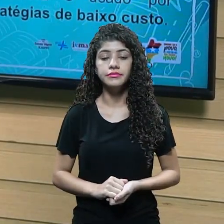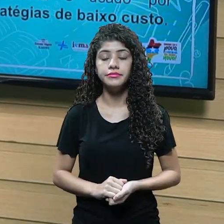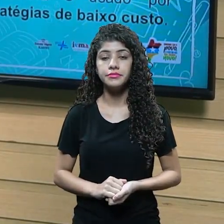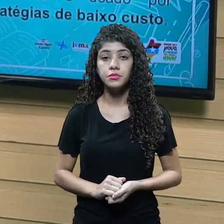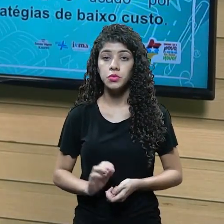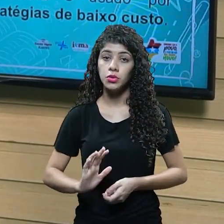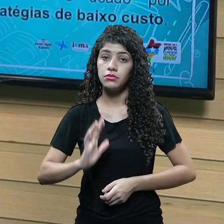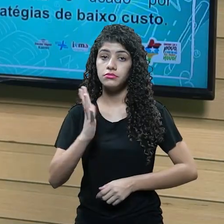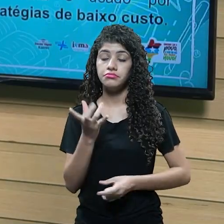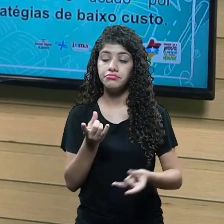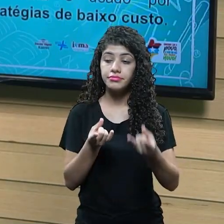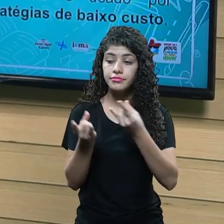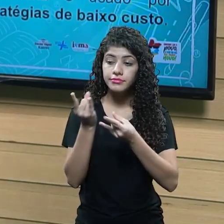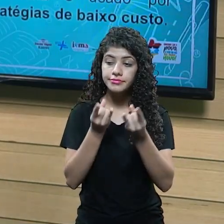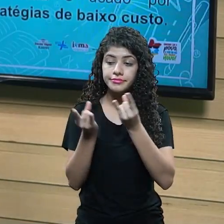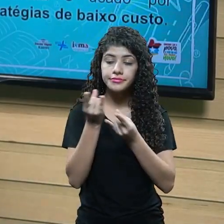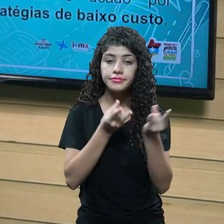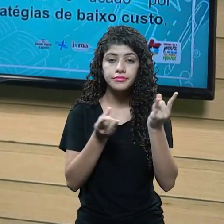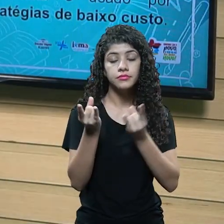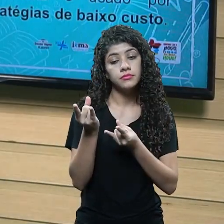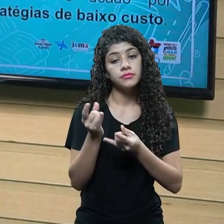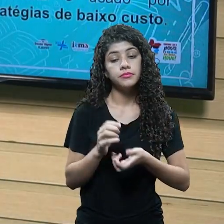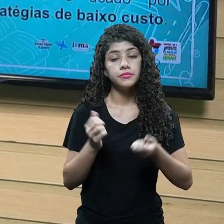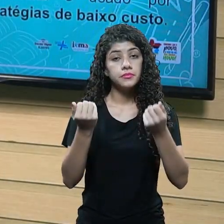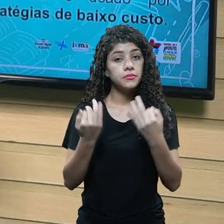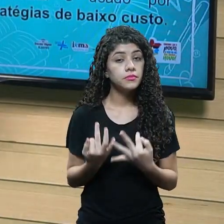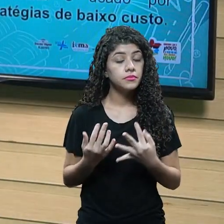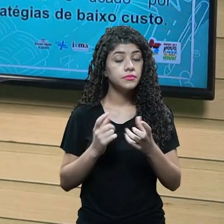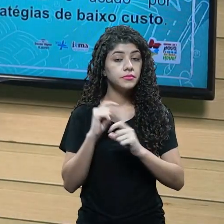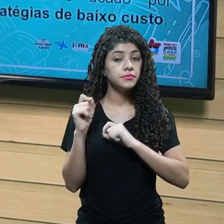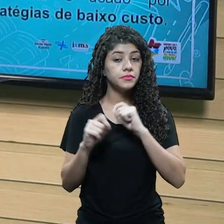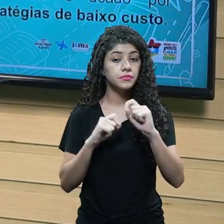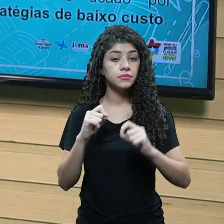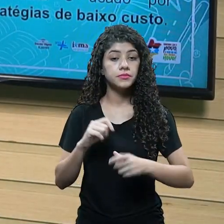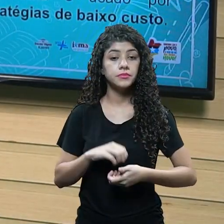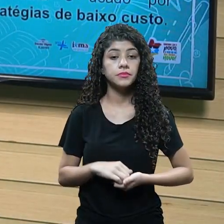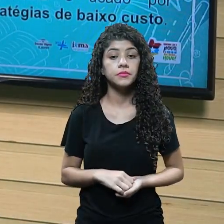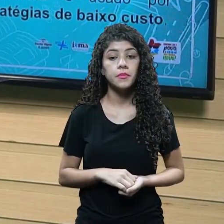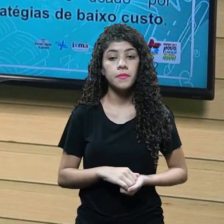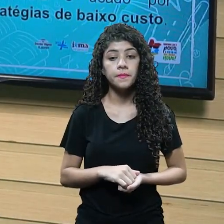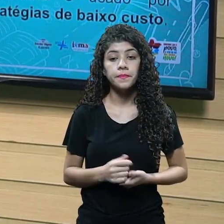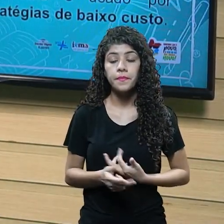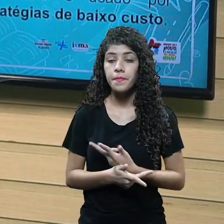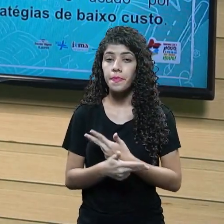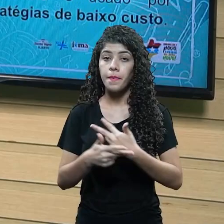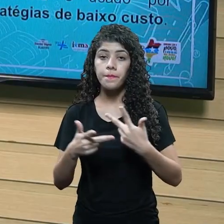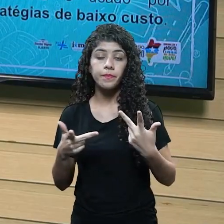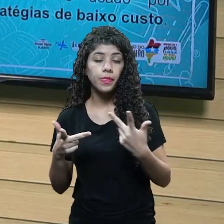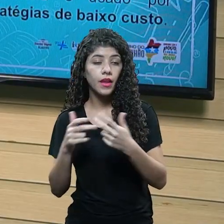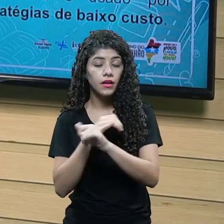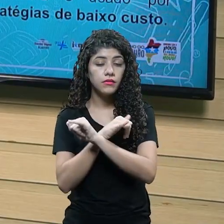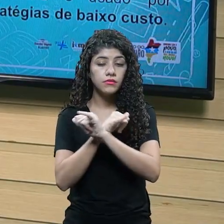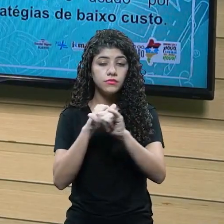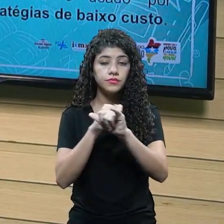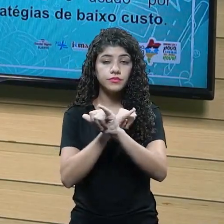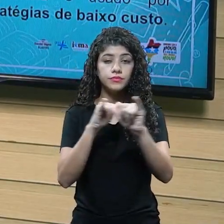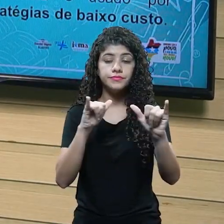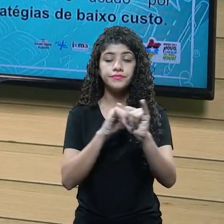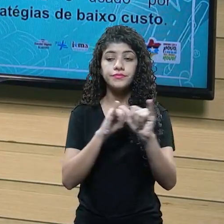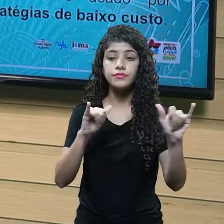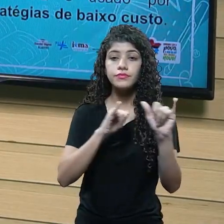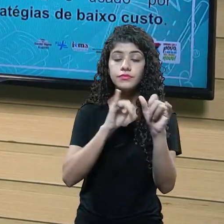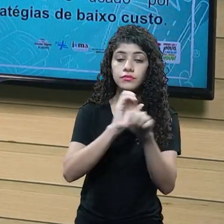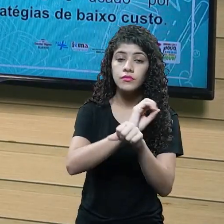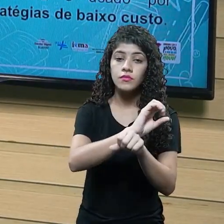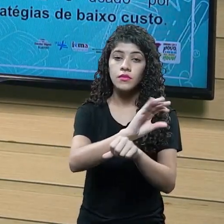situação, tentando atrair os seus consumidores. Como ele coloca aqui no primeiro ponto, ó, fatores como a concorrência, a enxurrada de informações vinda de todos os lugares